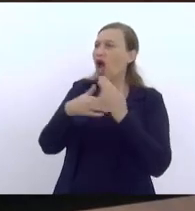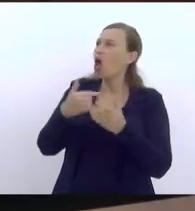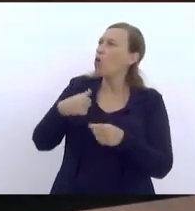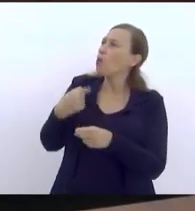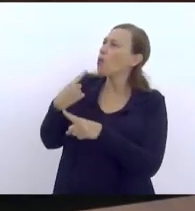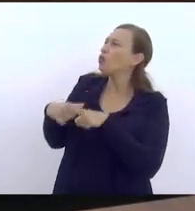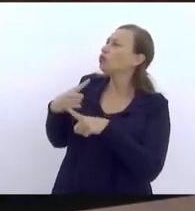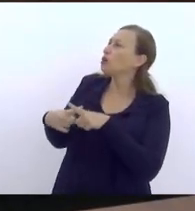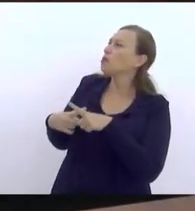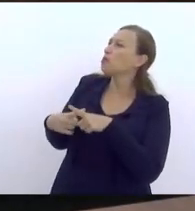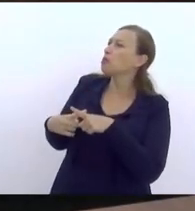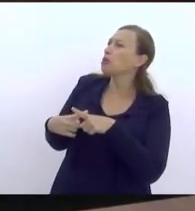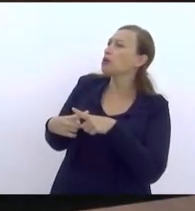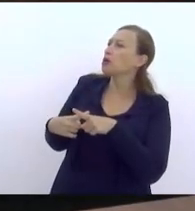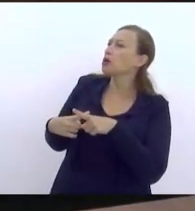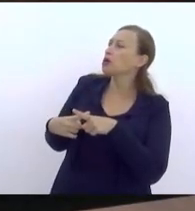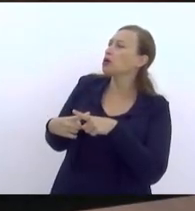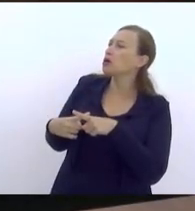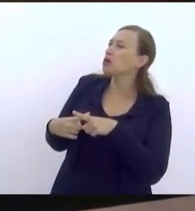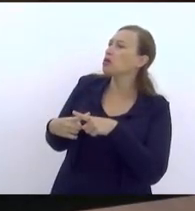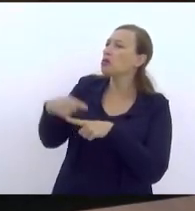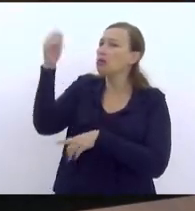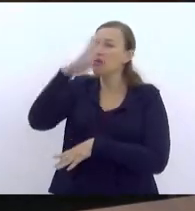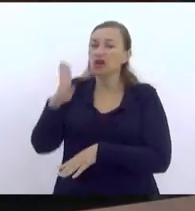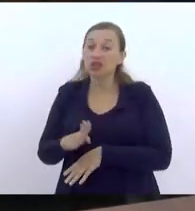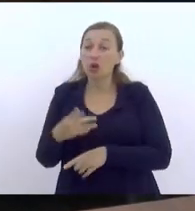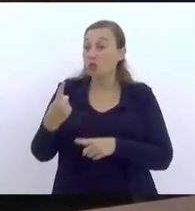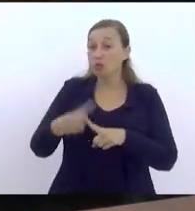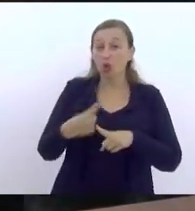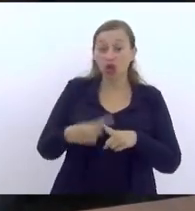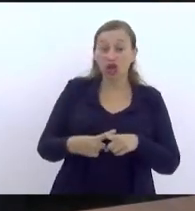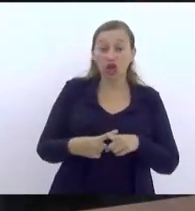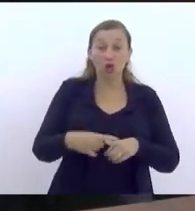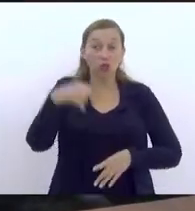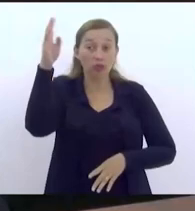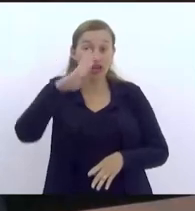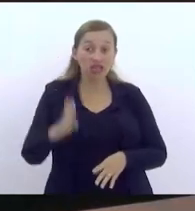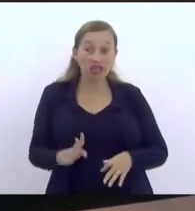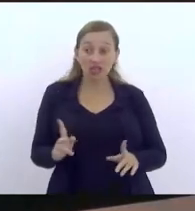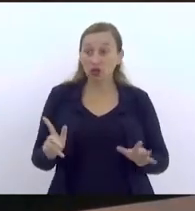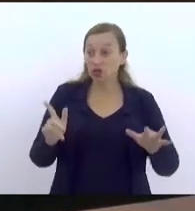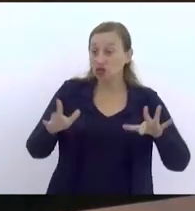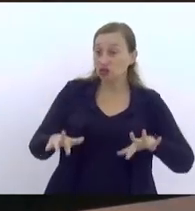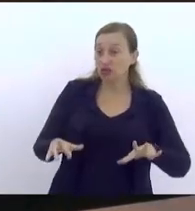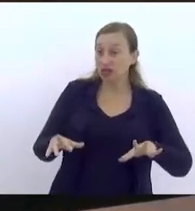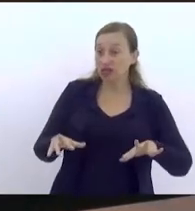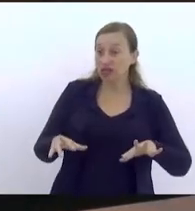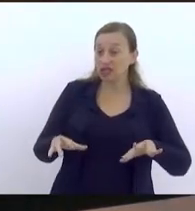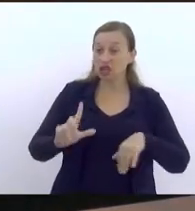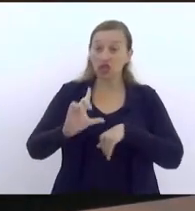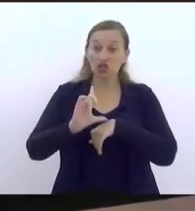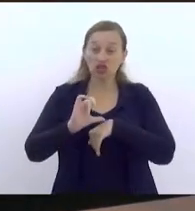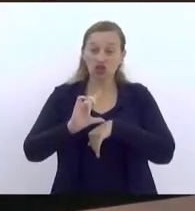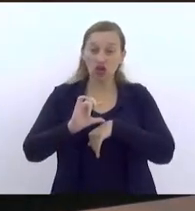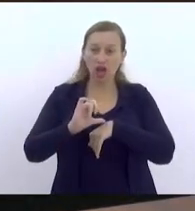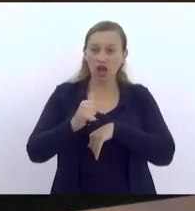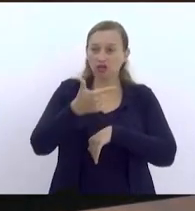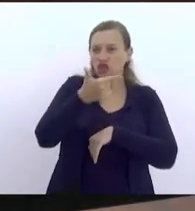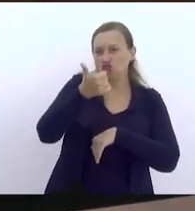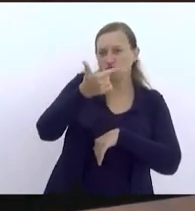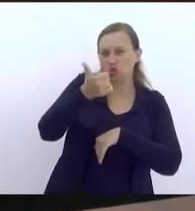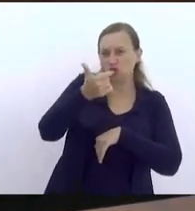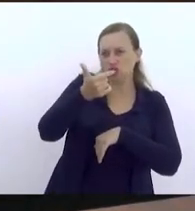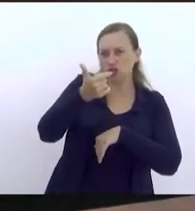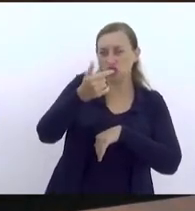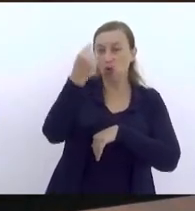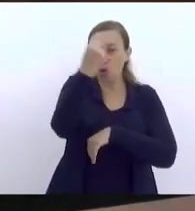o Brasil? Porque nós temos com o Brasil uma diferença de fuso de 12 horas. Por